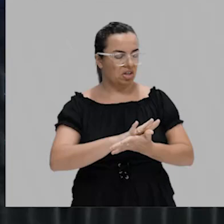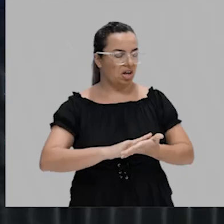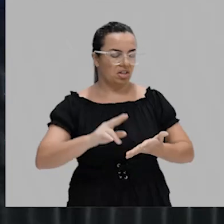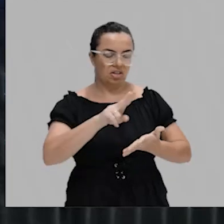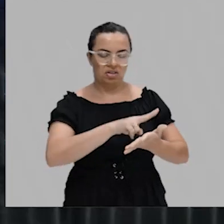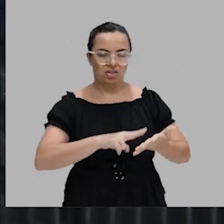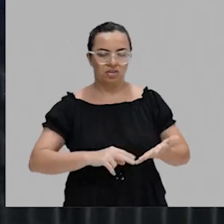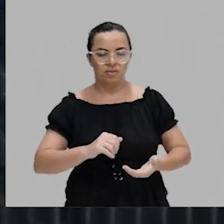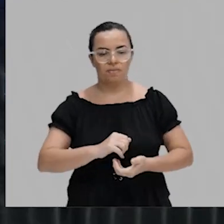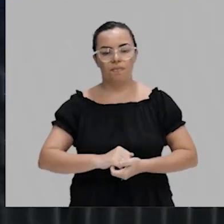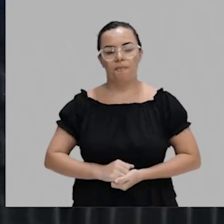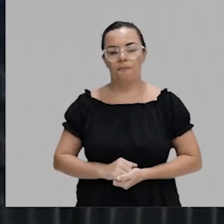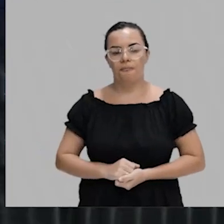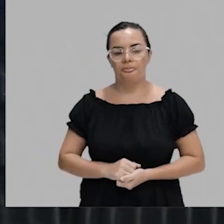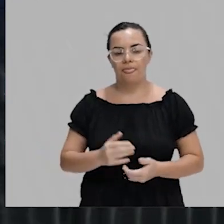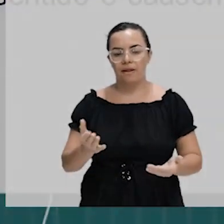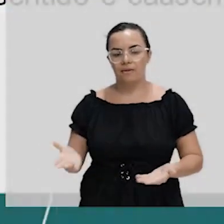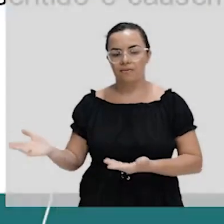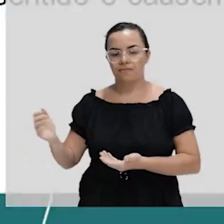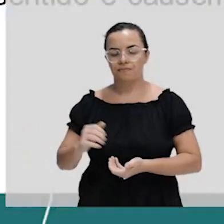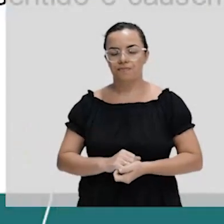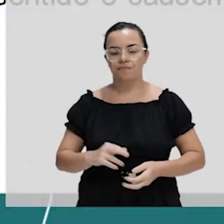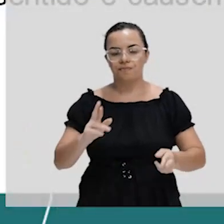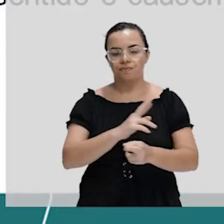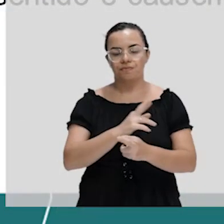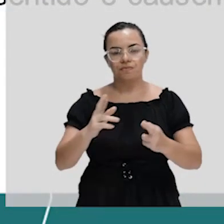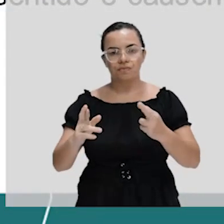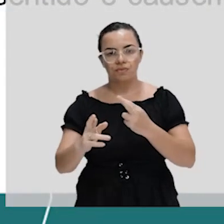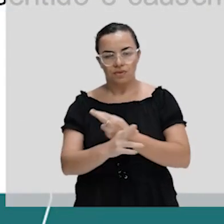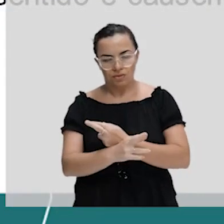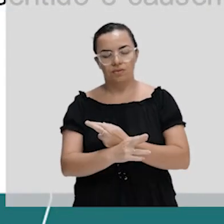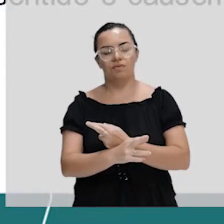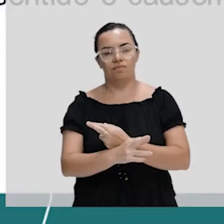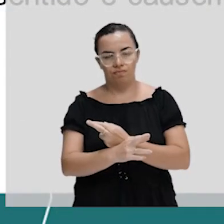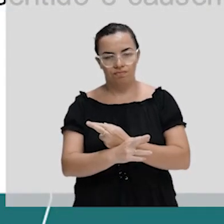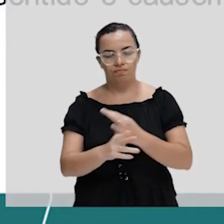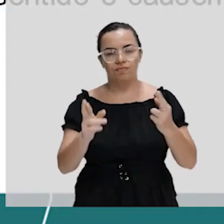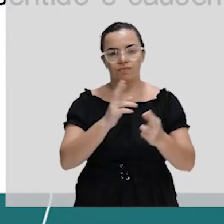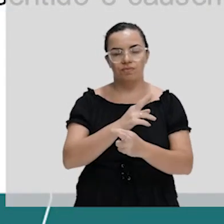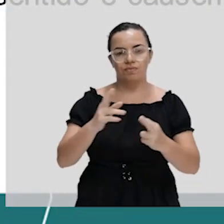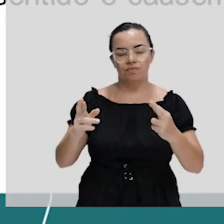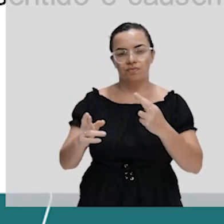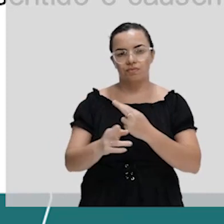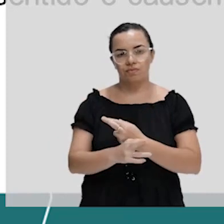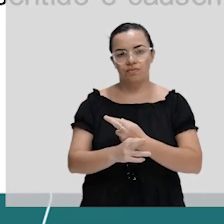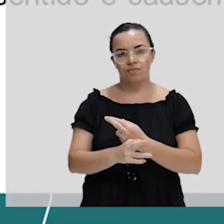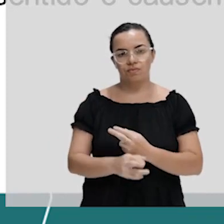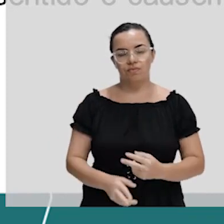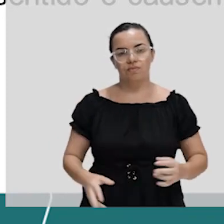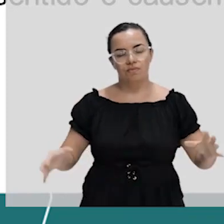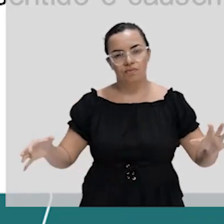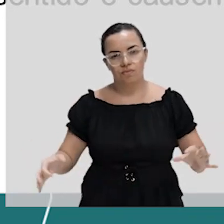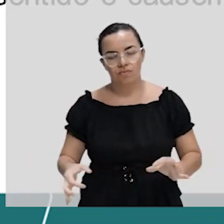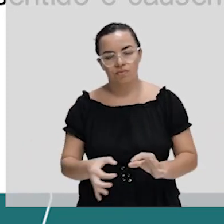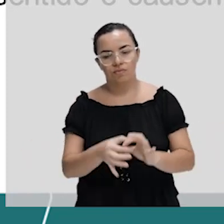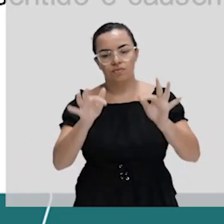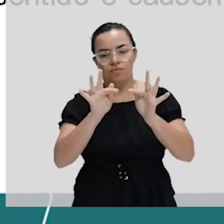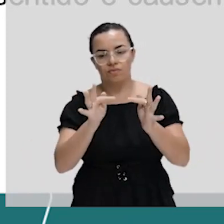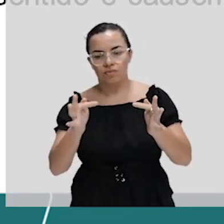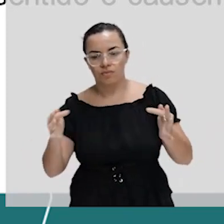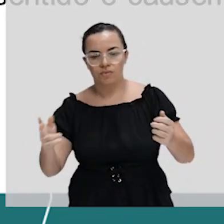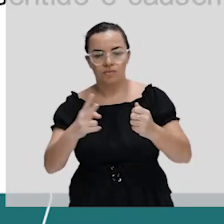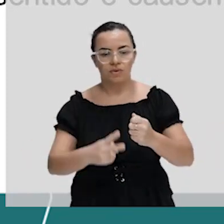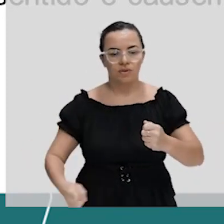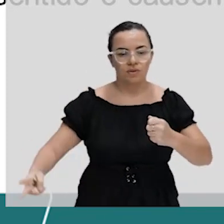bom? Regência é a relação de dependência, ou seja, de subordinação que existe entre